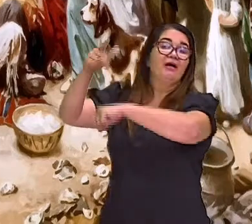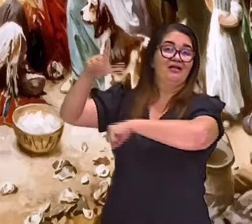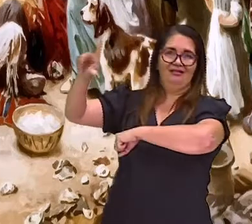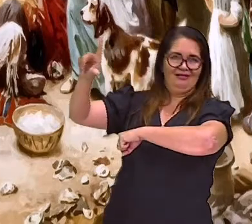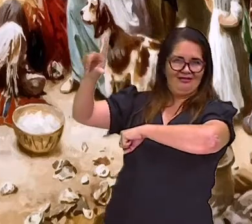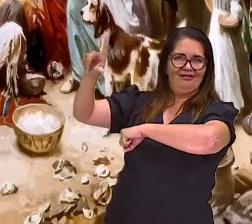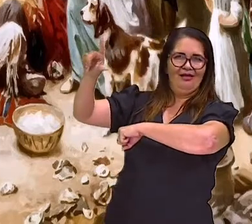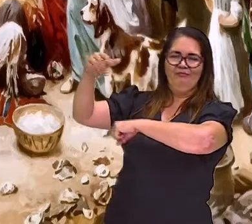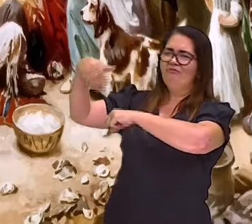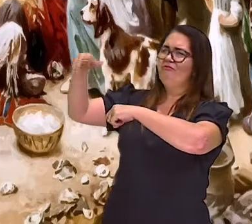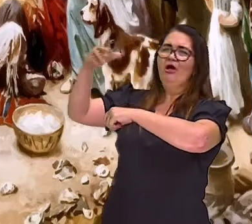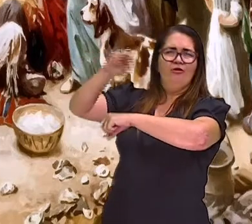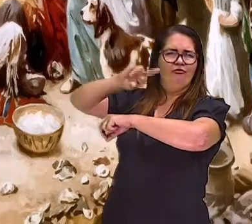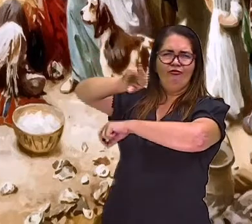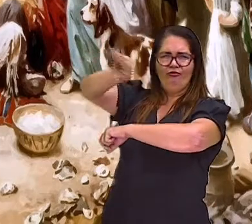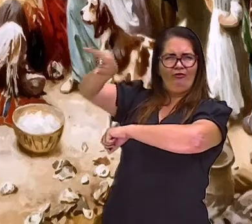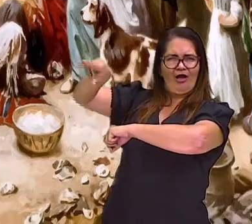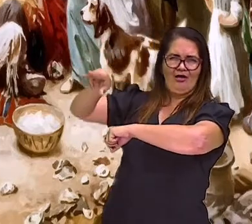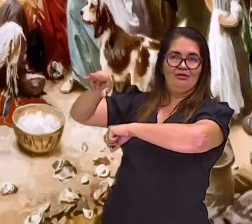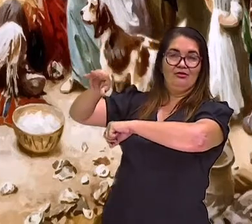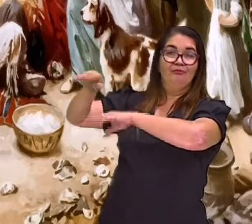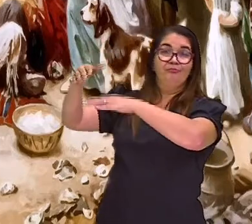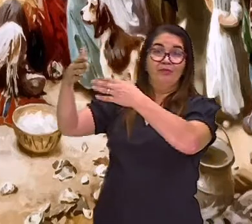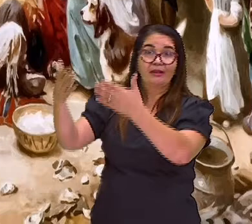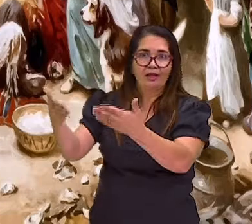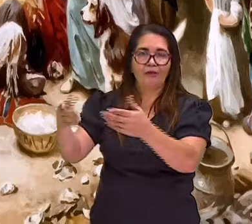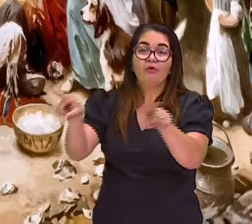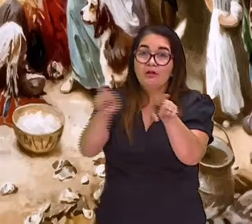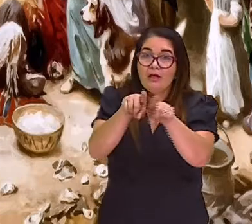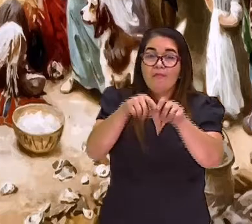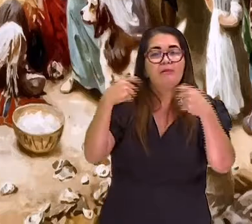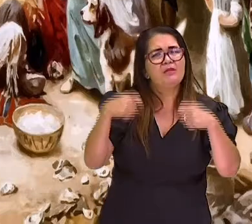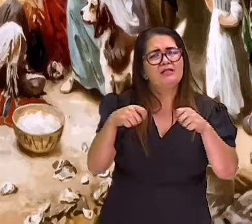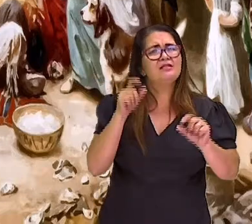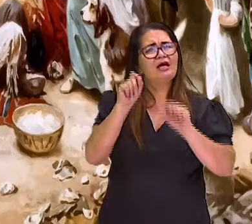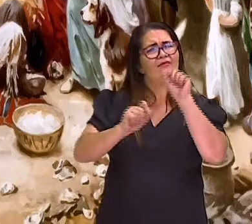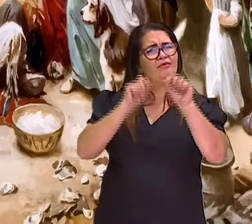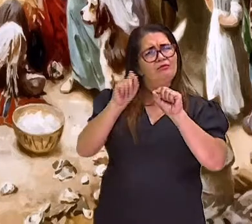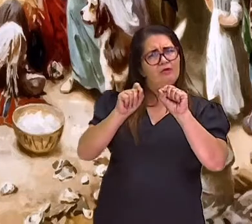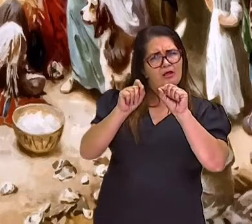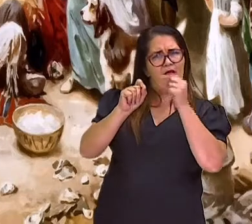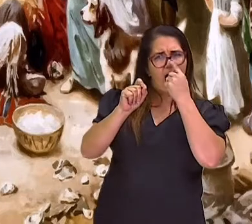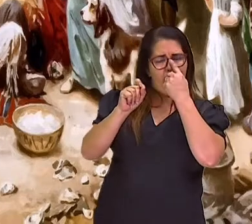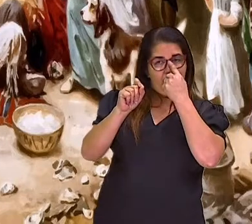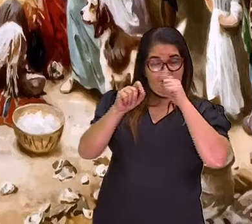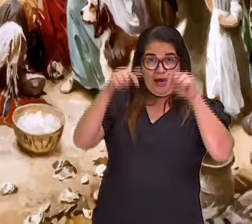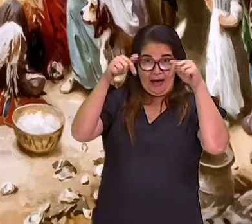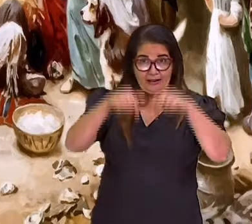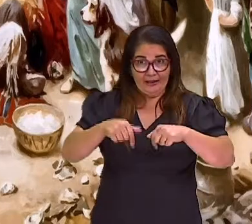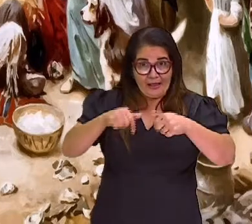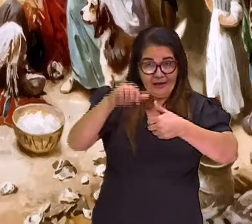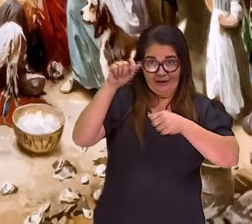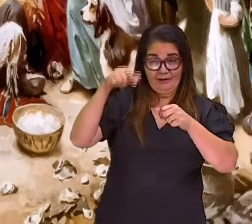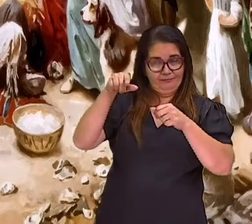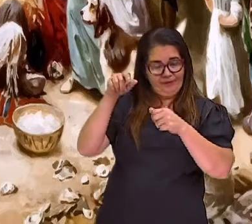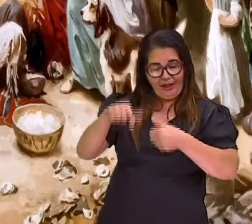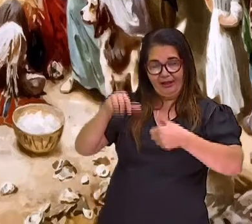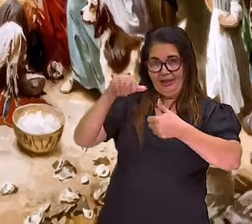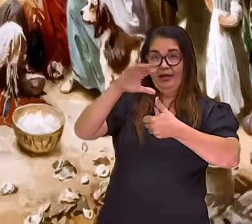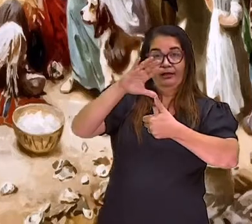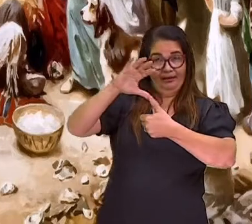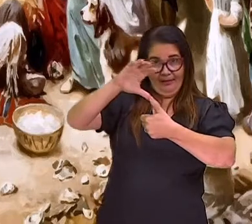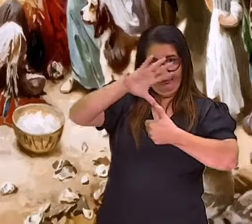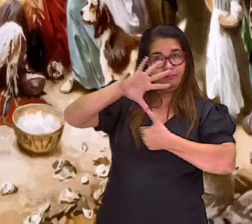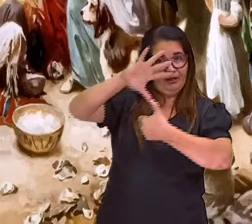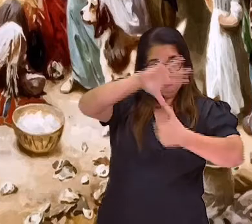escrava. Esse foi o mesmo tipo de colonização utilizada pela coroa portuguesa aqui no